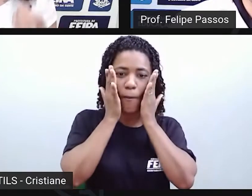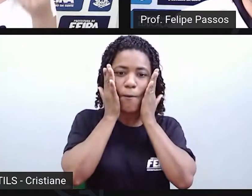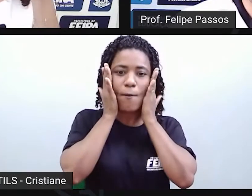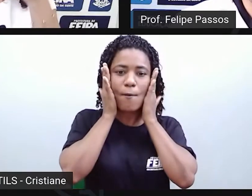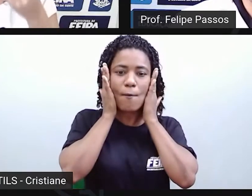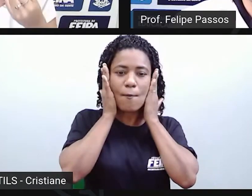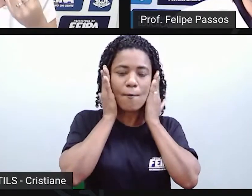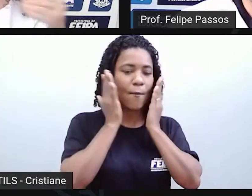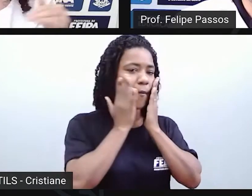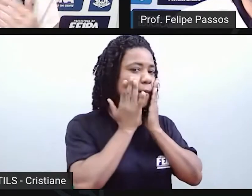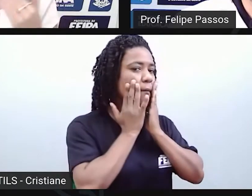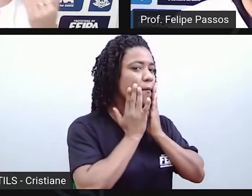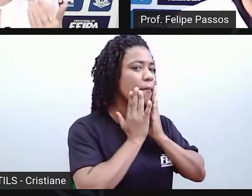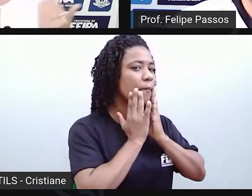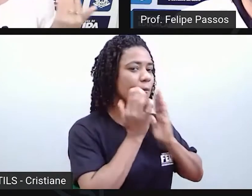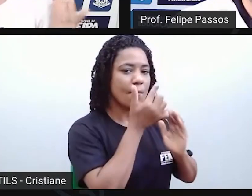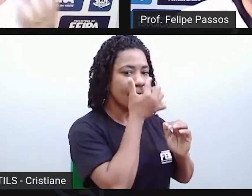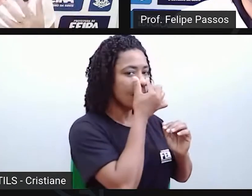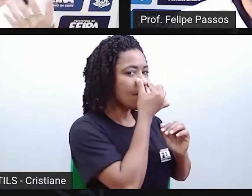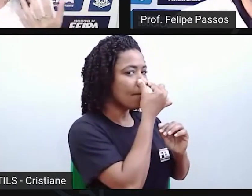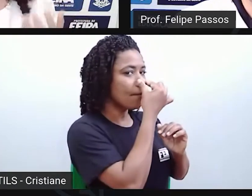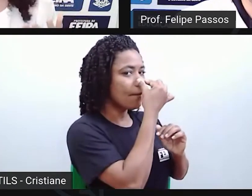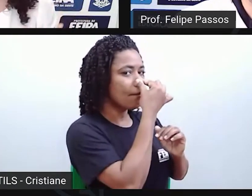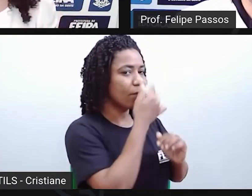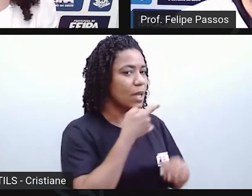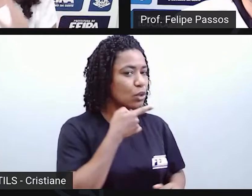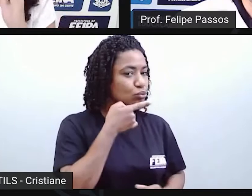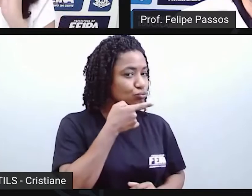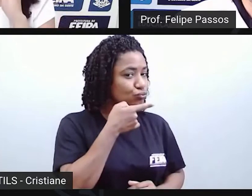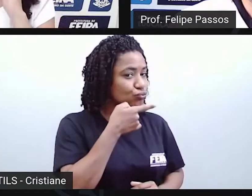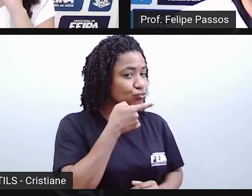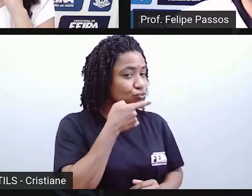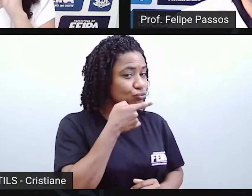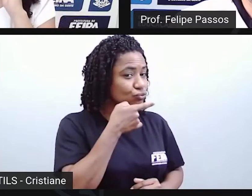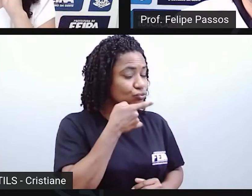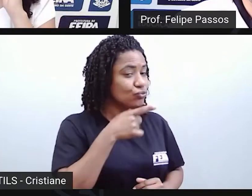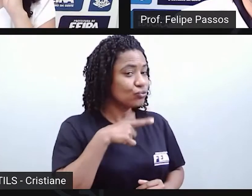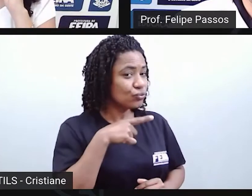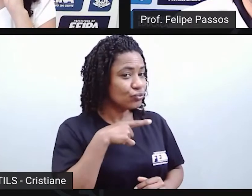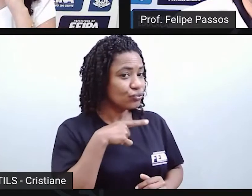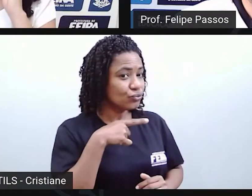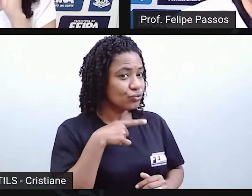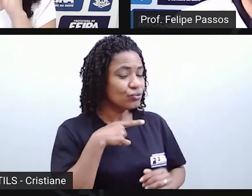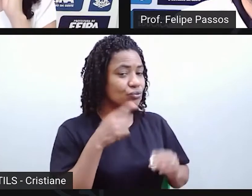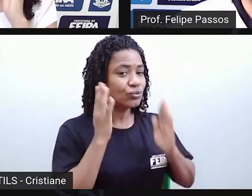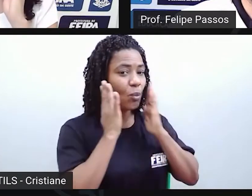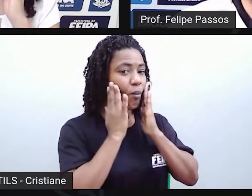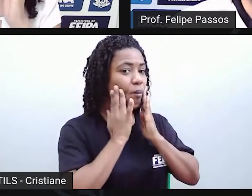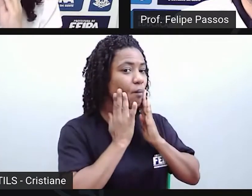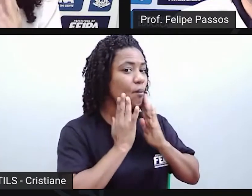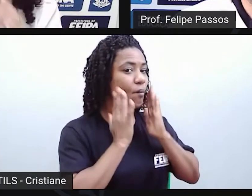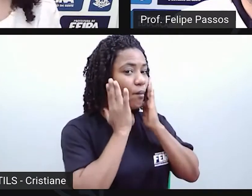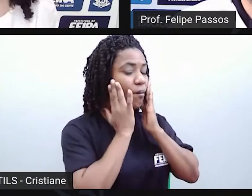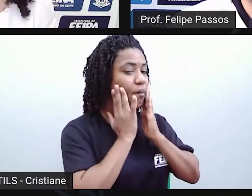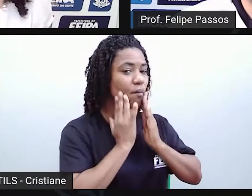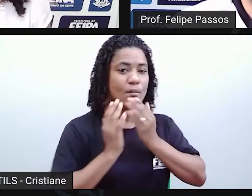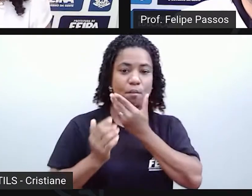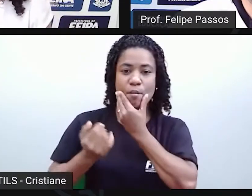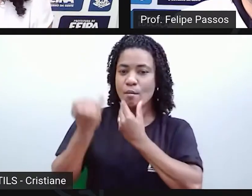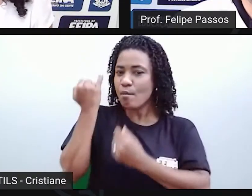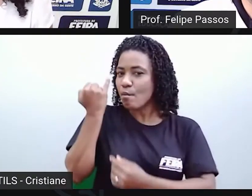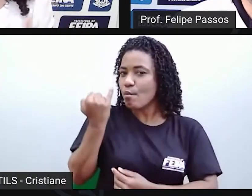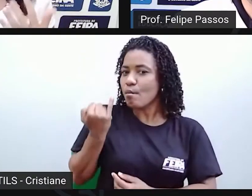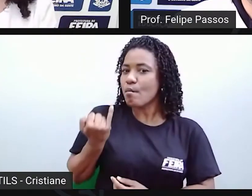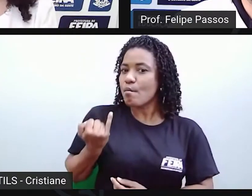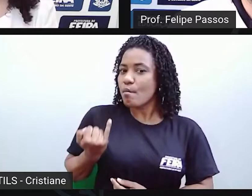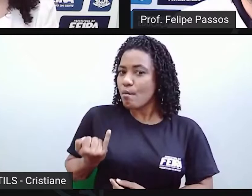afinar narizes, tornar lábios mais volumosos, diminuir o tamanho de uma bochecha de uma pessoa.